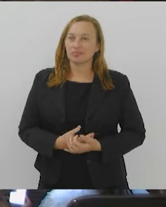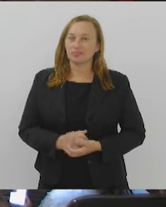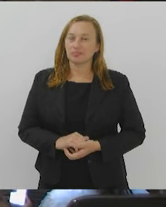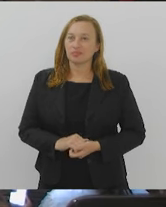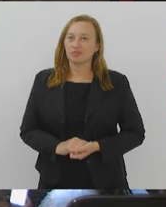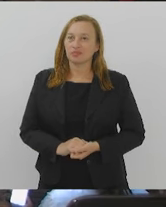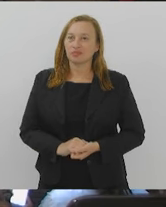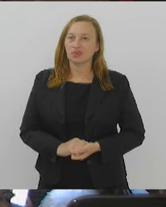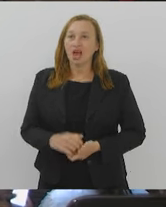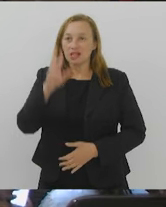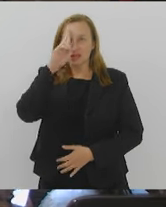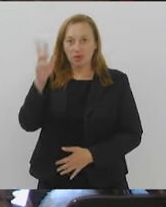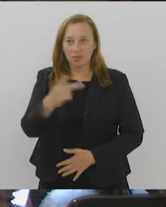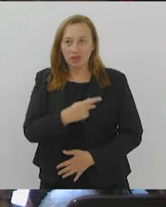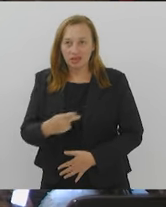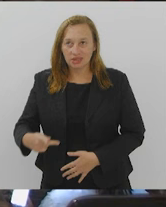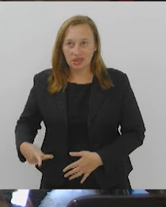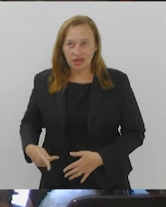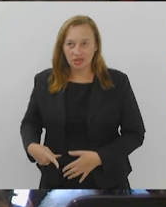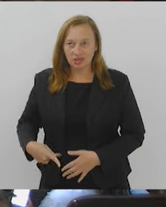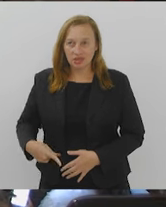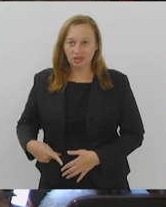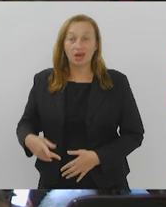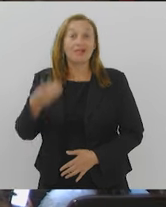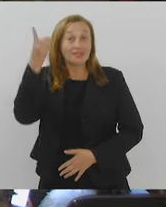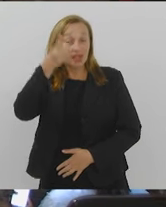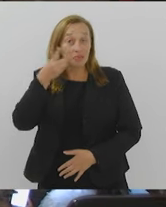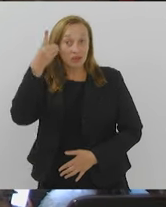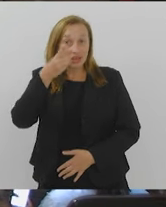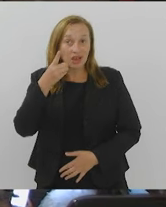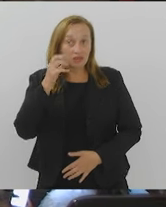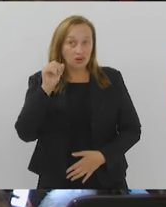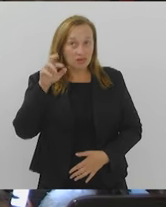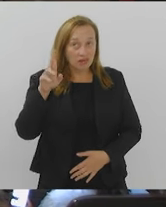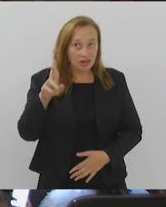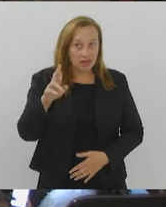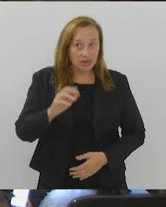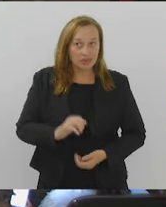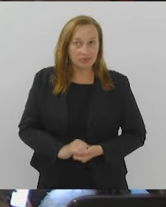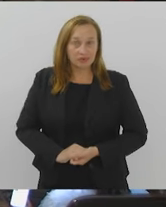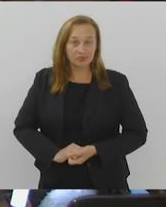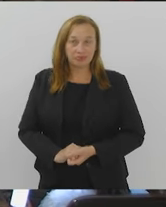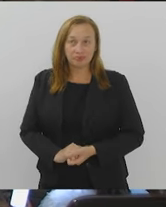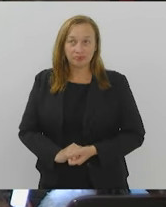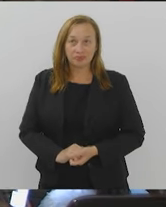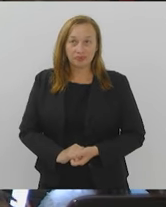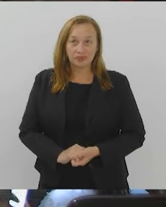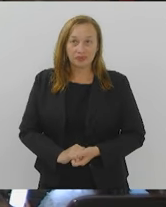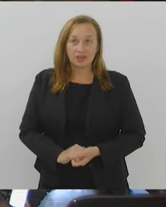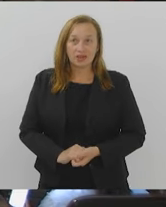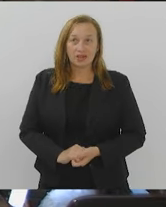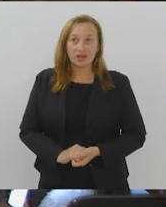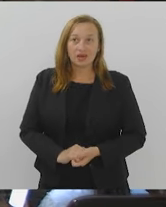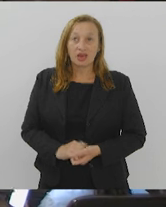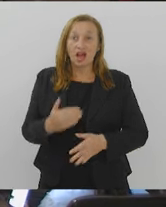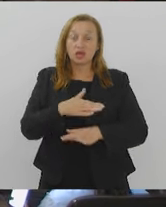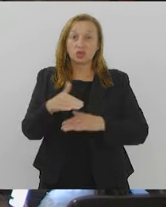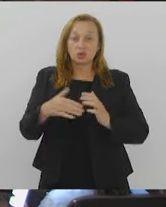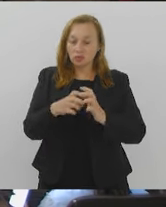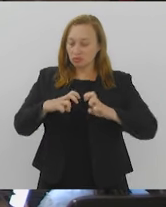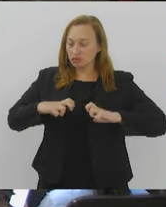Senhor presidente, deputado Rosenberg, pares que compõem essa mesa